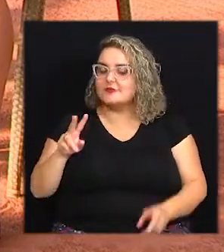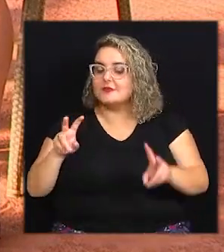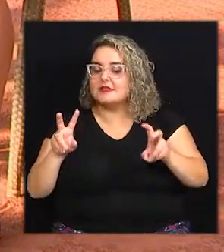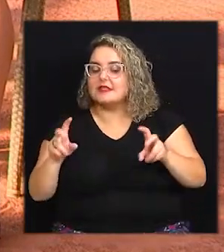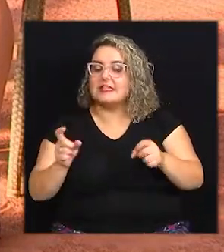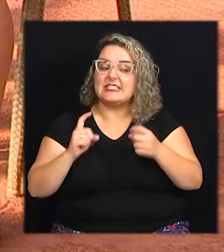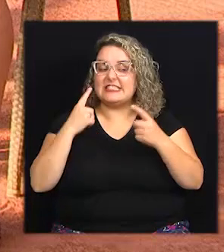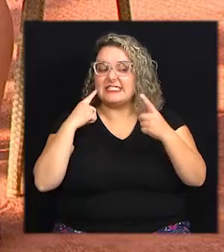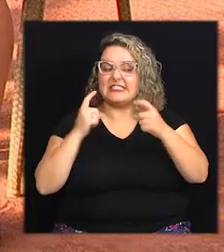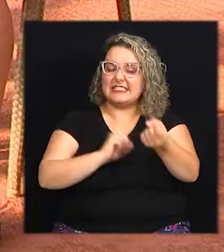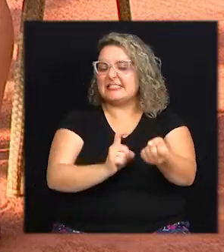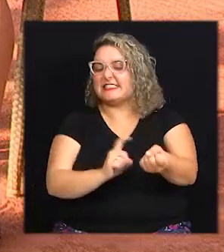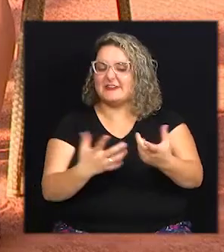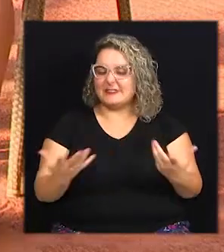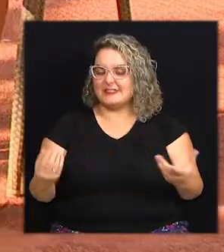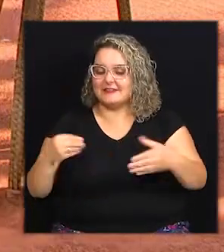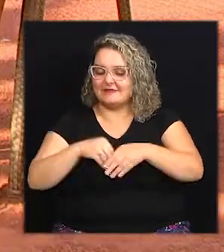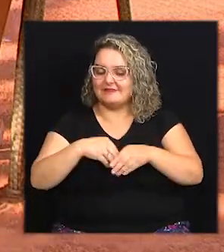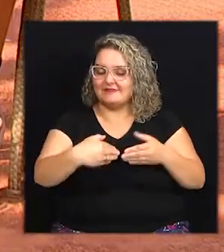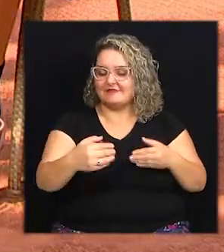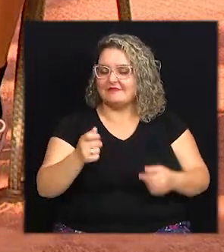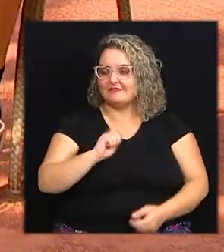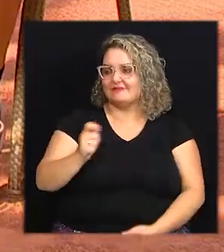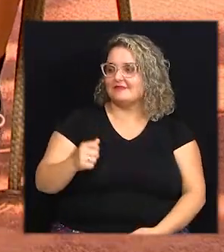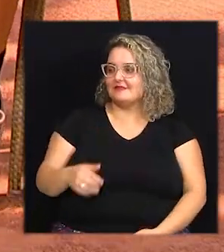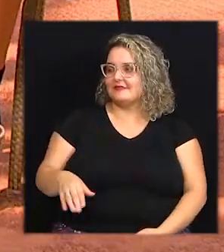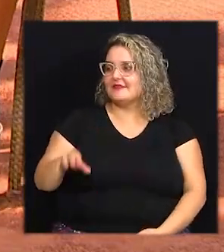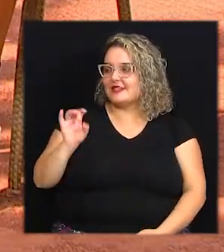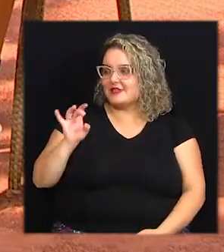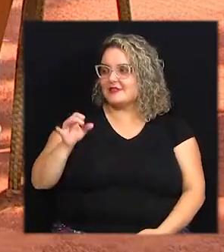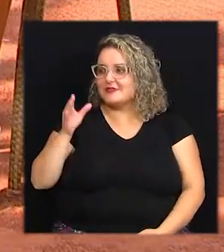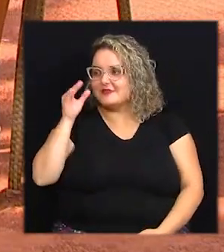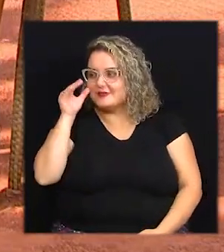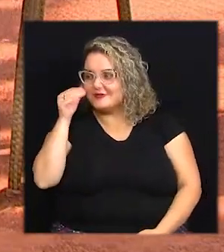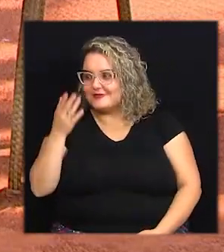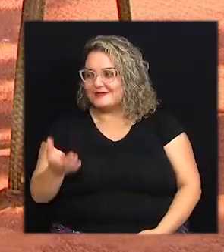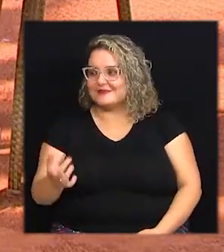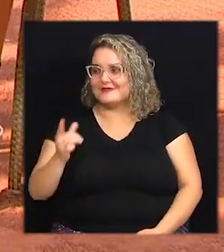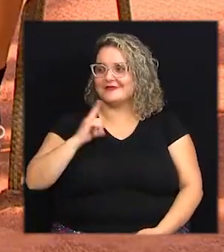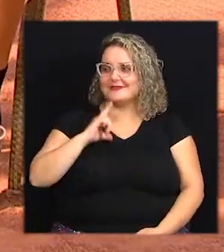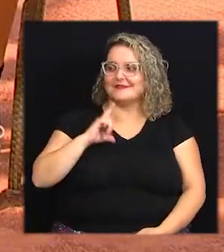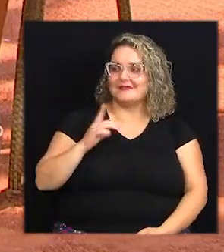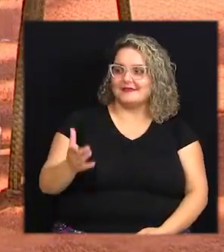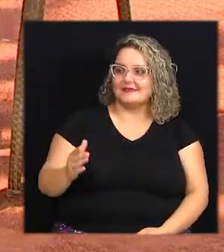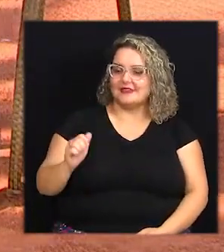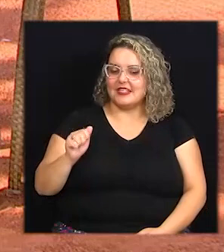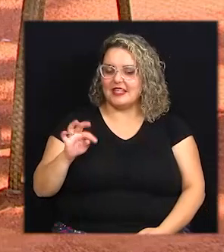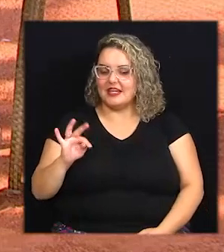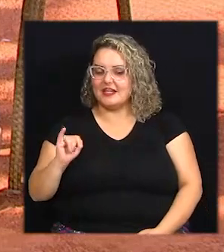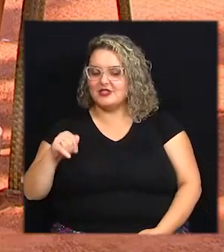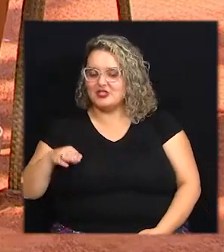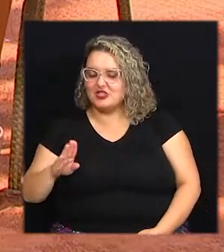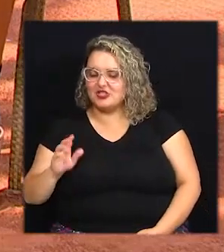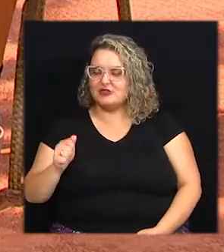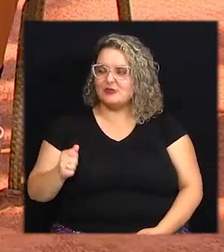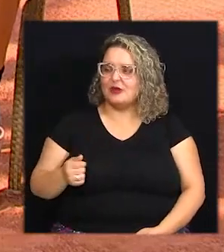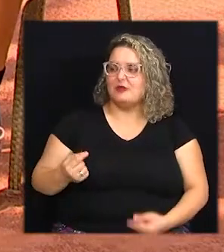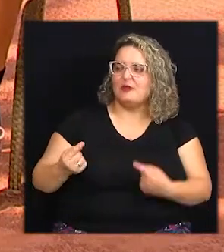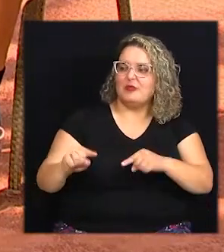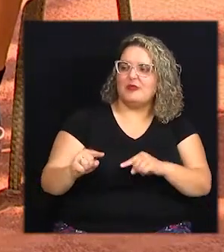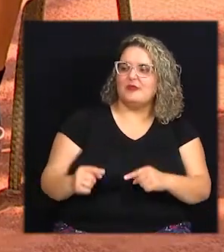esquentadinho dentro de quadra, para quem está nos acompanhando, né, a título de curiosidade, existe catimba, provocar